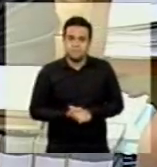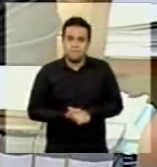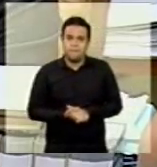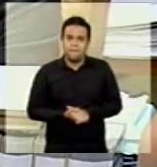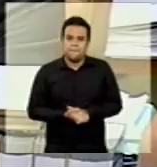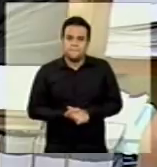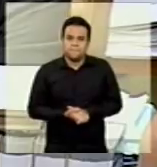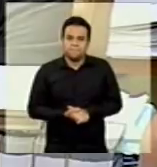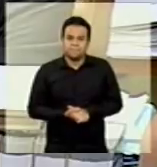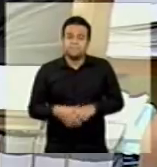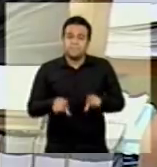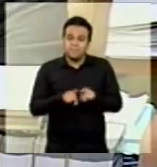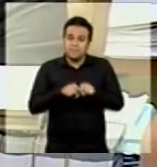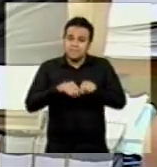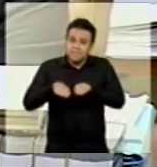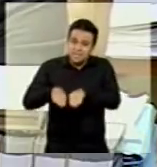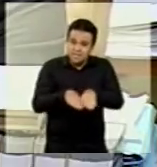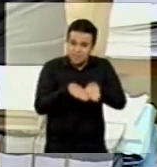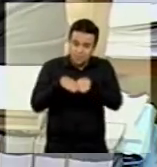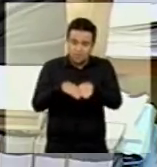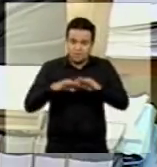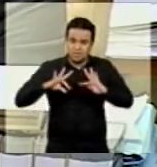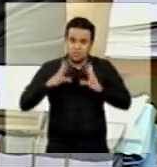do princípio da igualdade de todos,